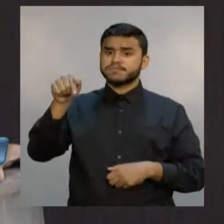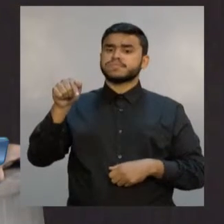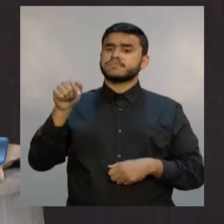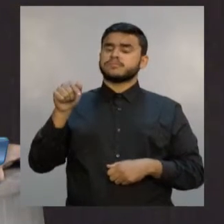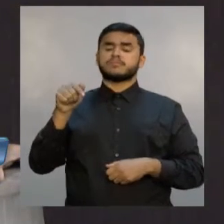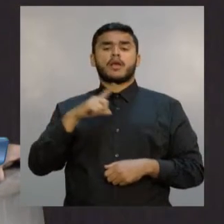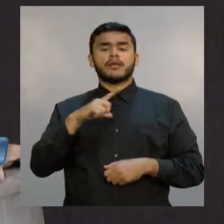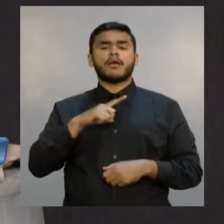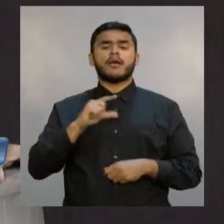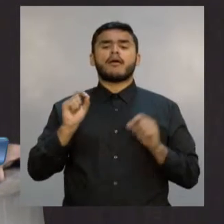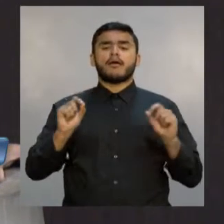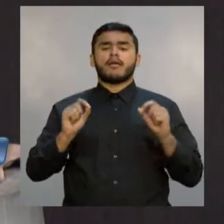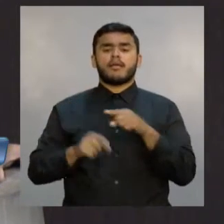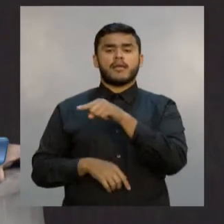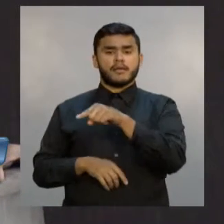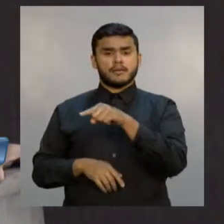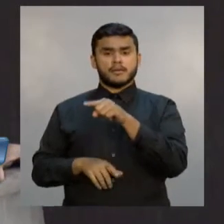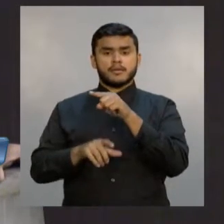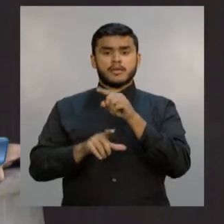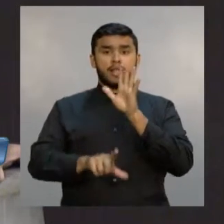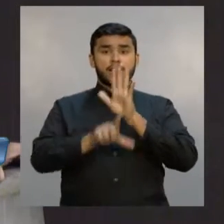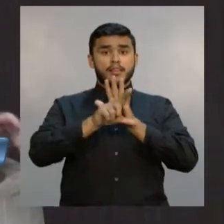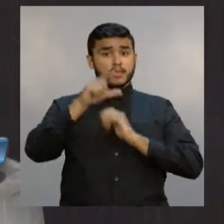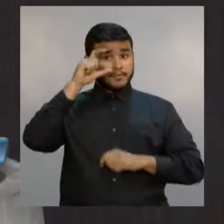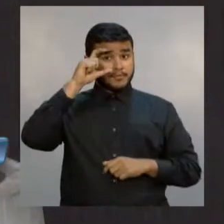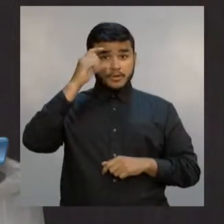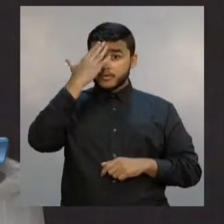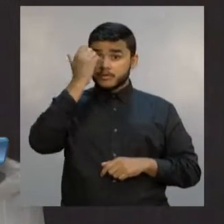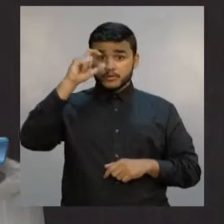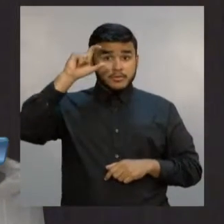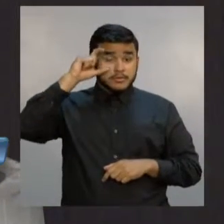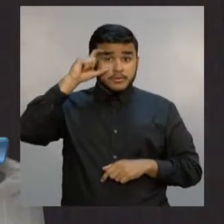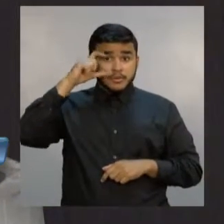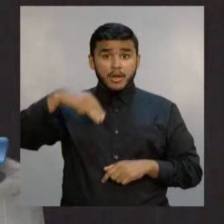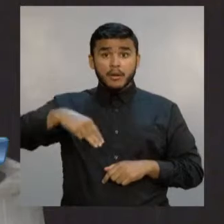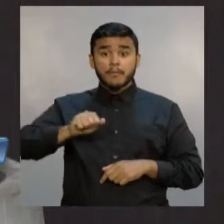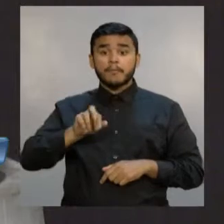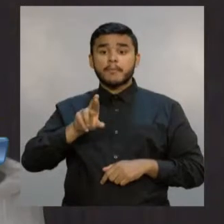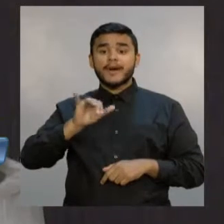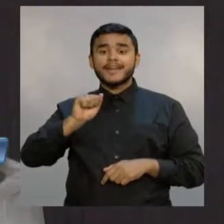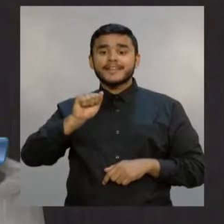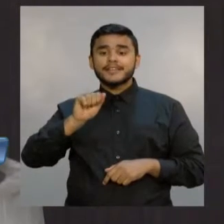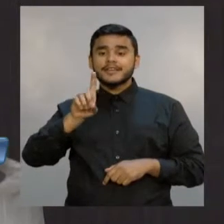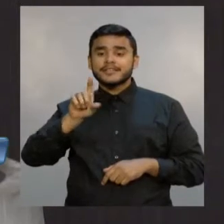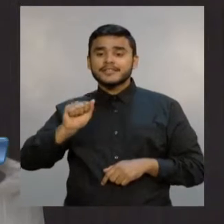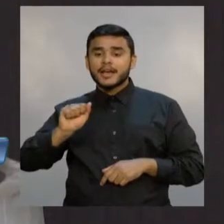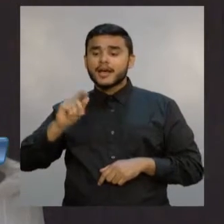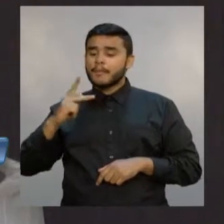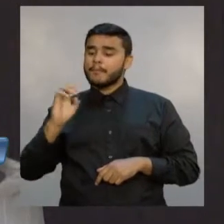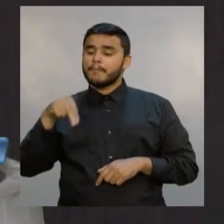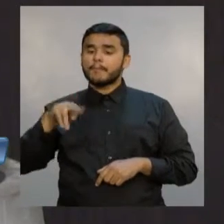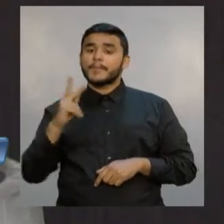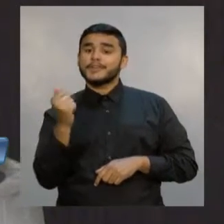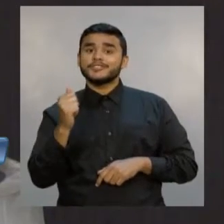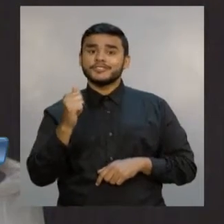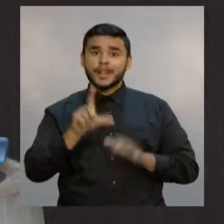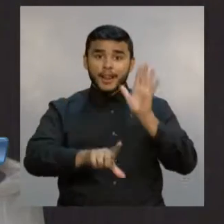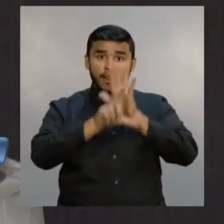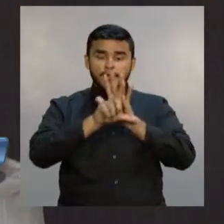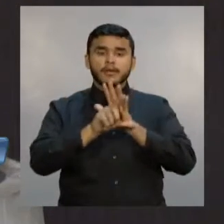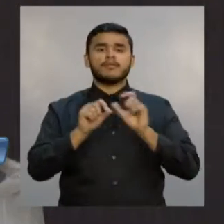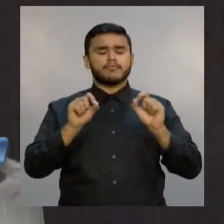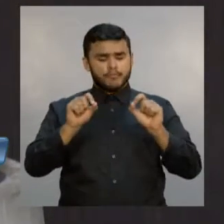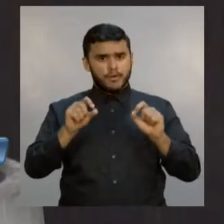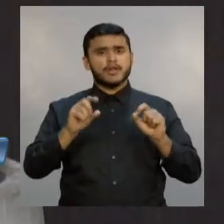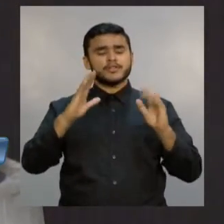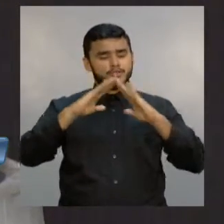se comemora a Lei Maria da Penha, as escolas do Estado do Ceará, a rede pública